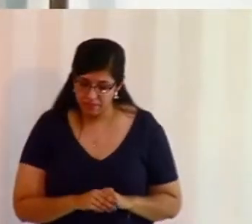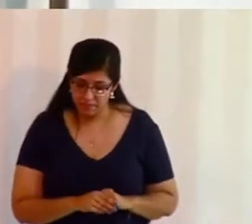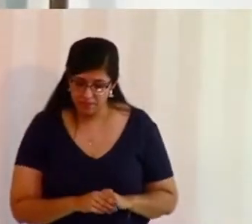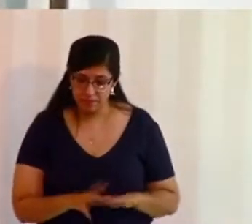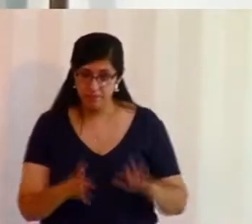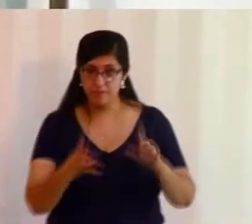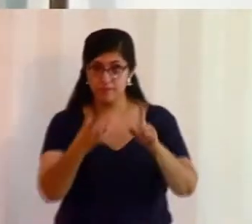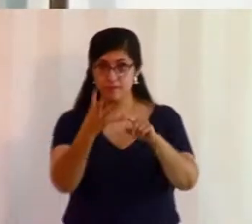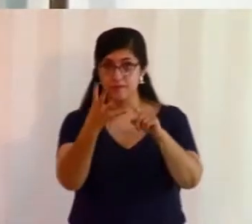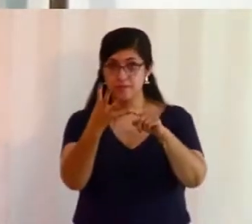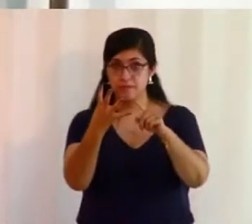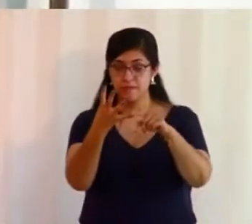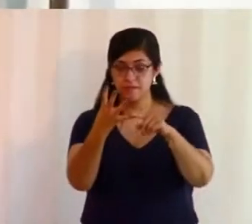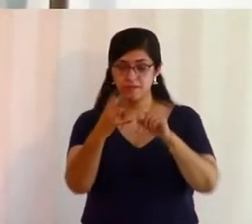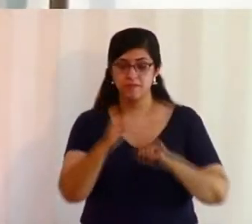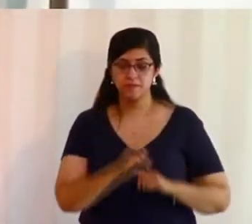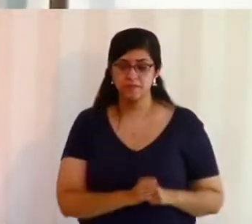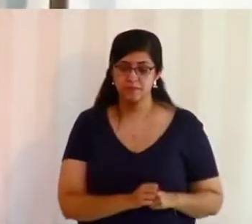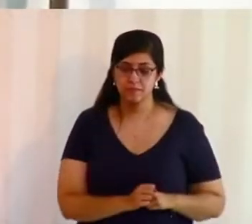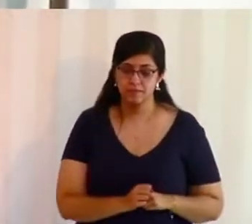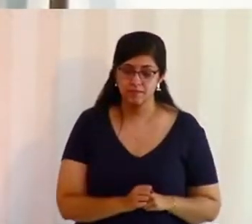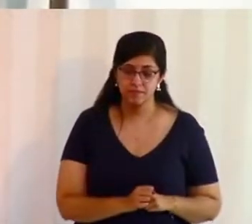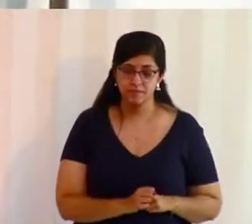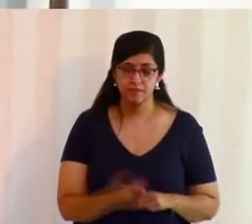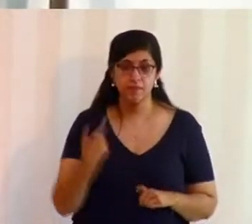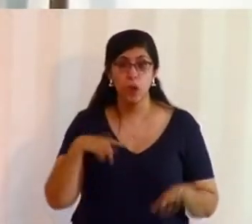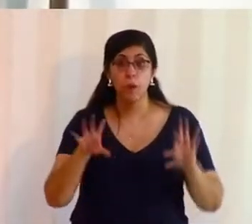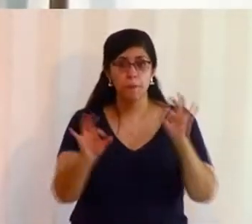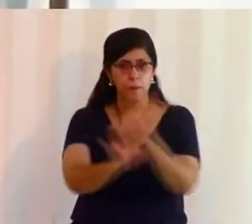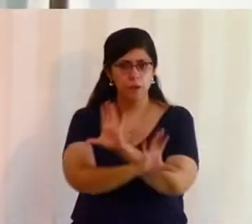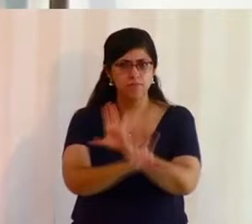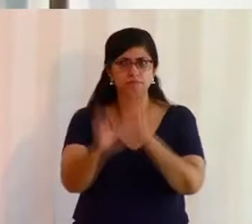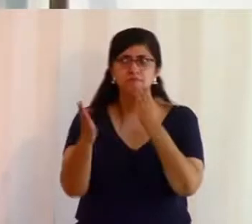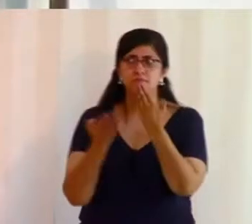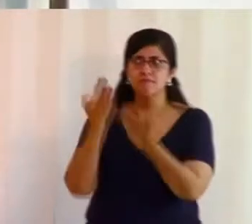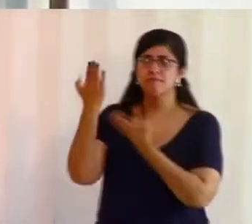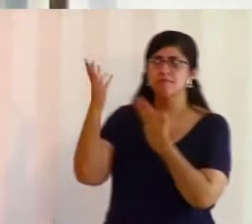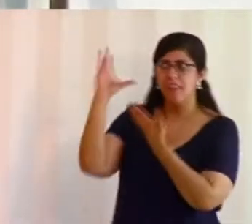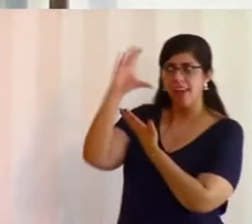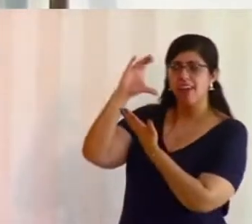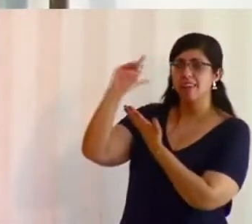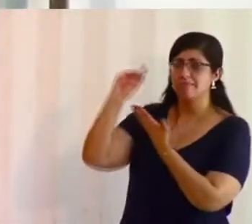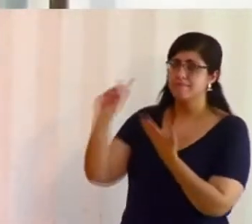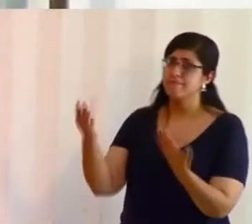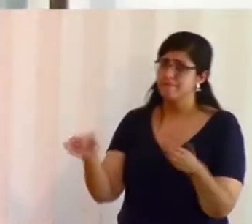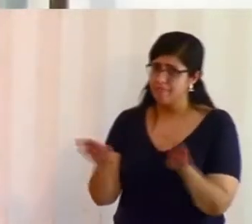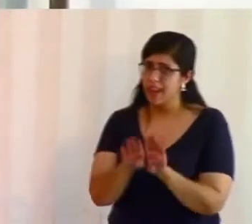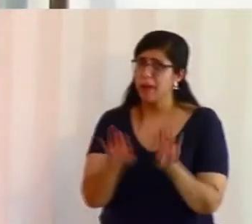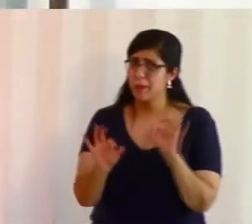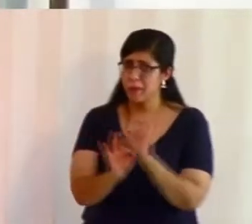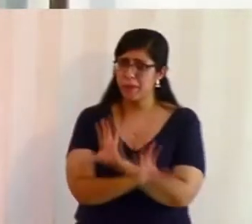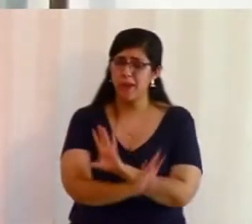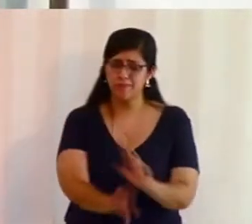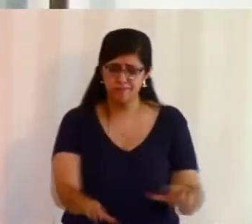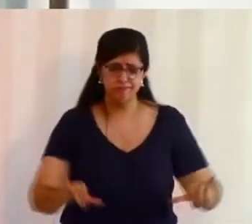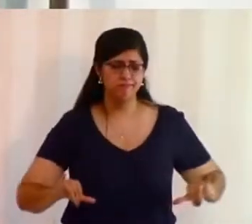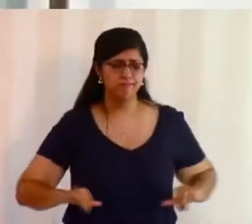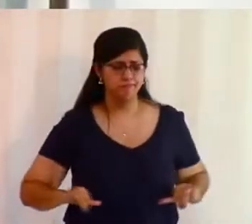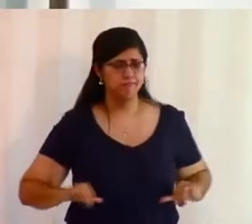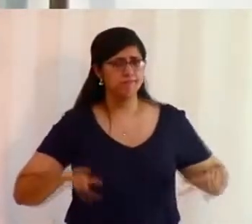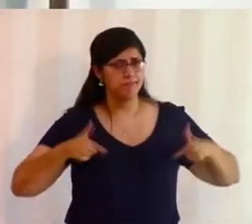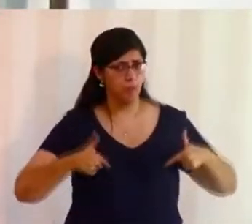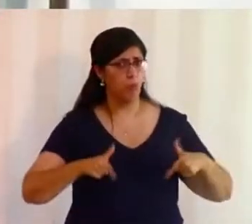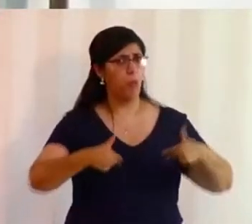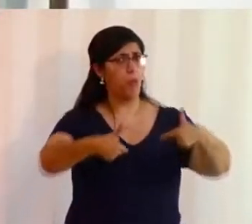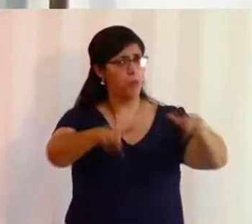lugar, nós aprenderemos que quem está pronto para realizar a obra do Senhor deve estar preparado para o sofrimento, deve estar preparado para as lutas,